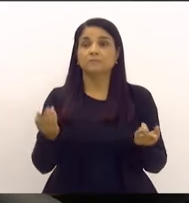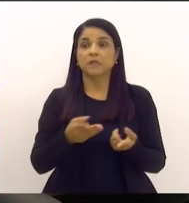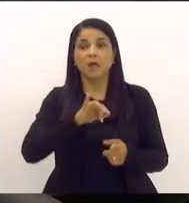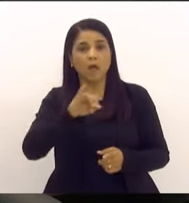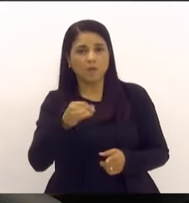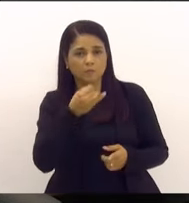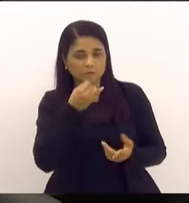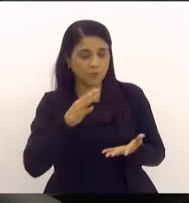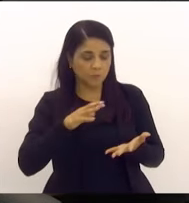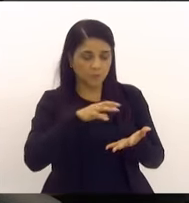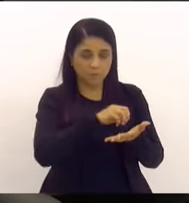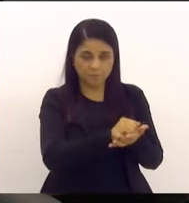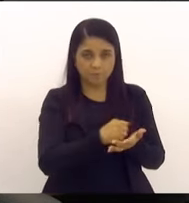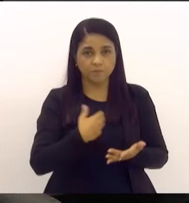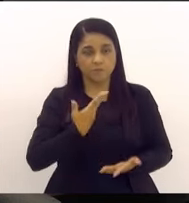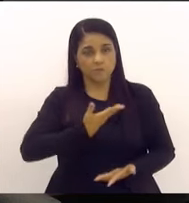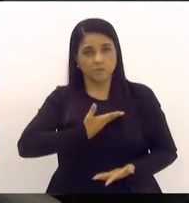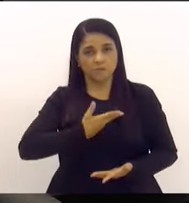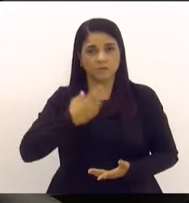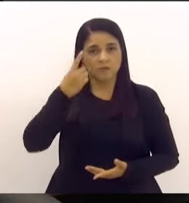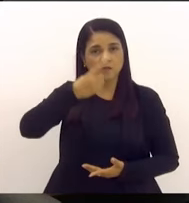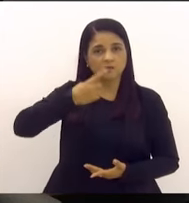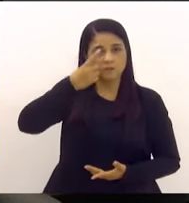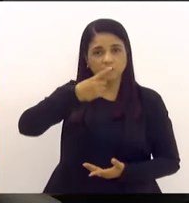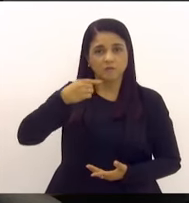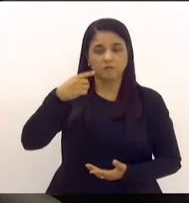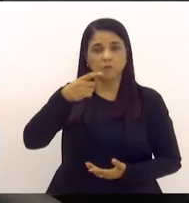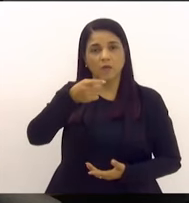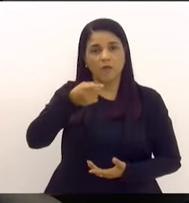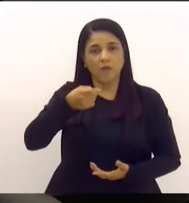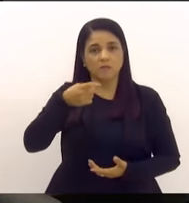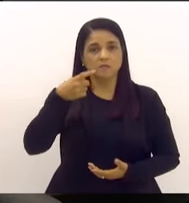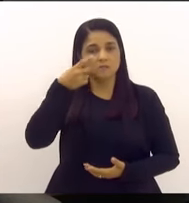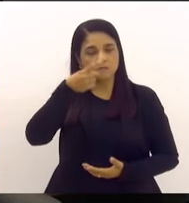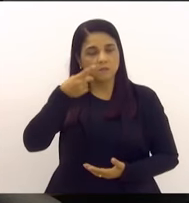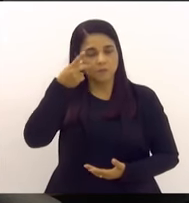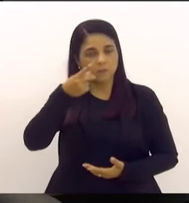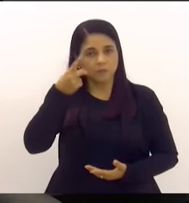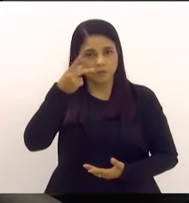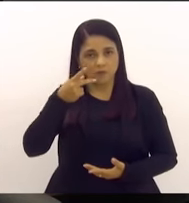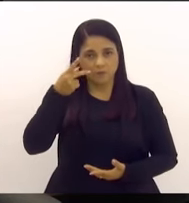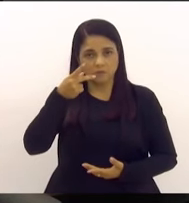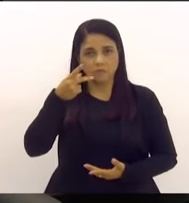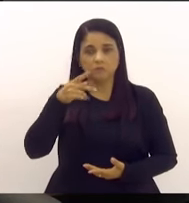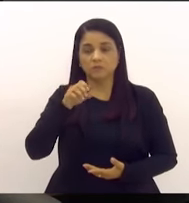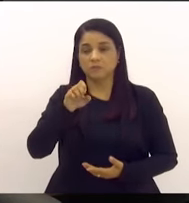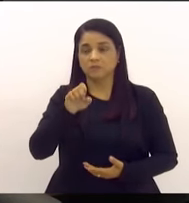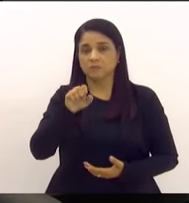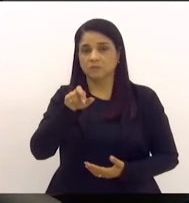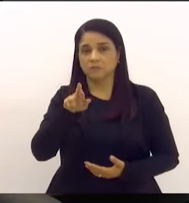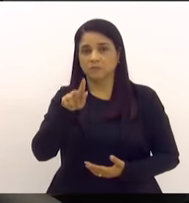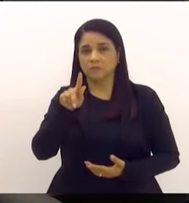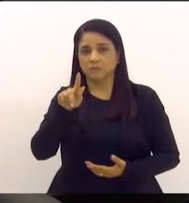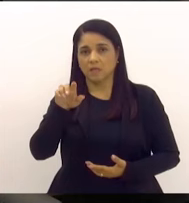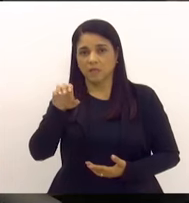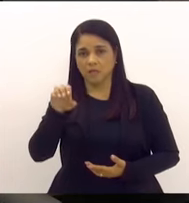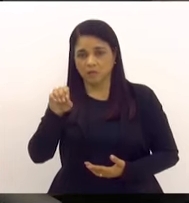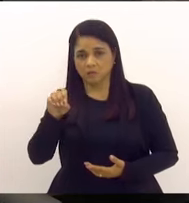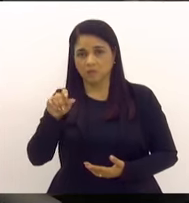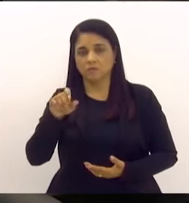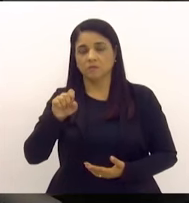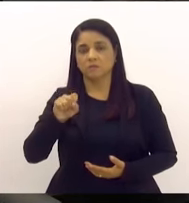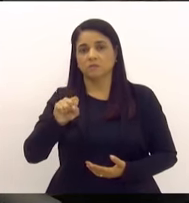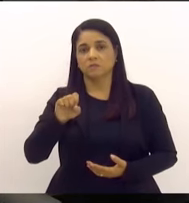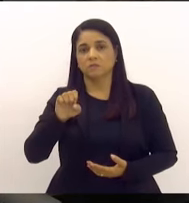amigo advogado, ex-deputado federal, ex-secretário de Estado, Sérgio Sveiter, também perdeu a mãe na data